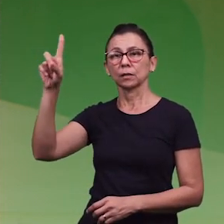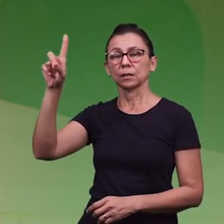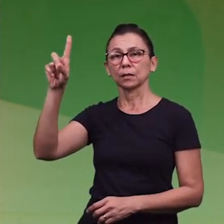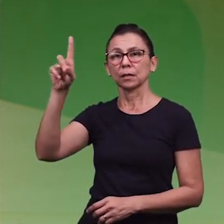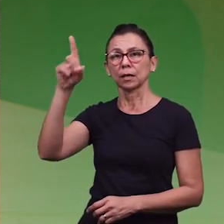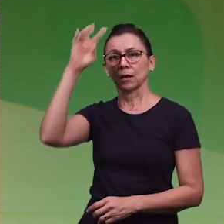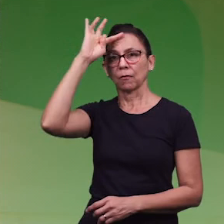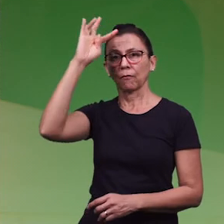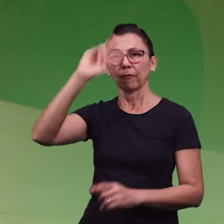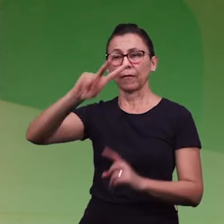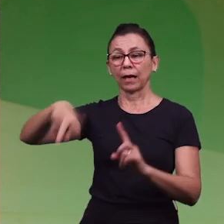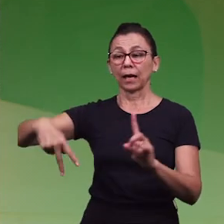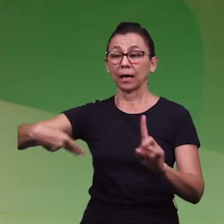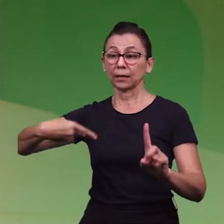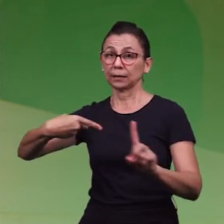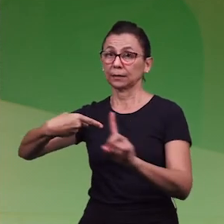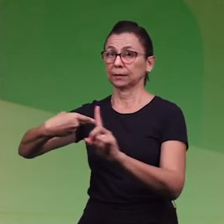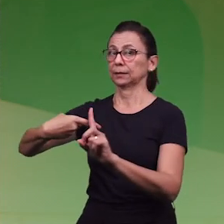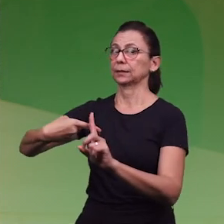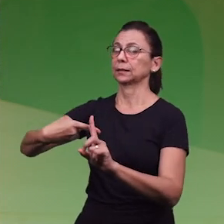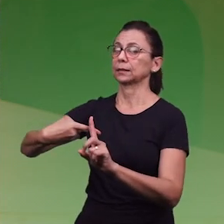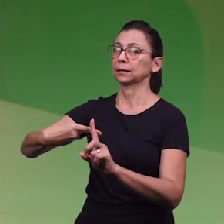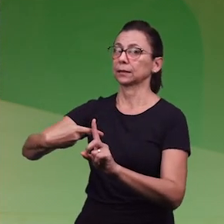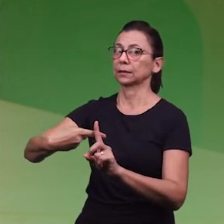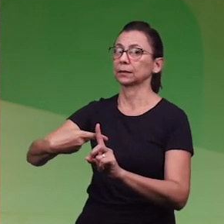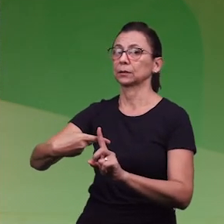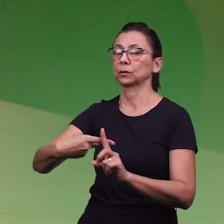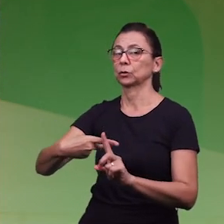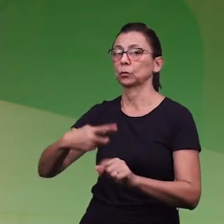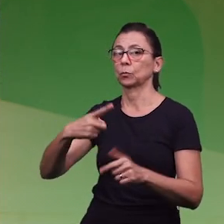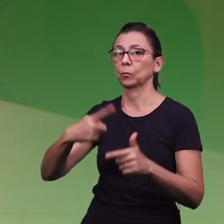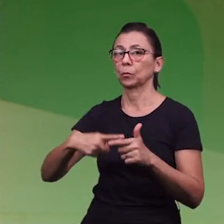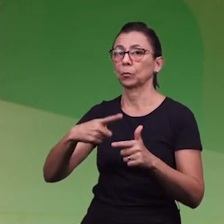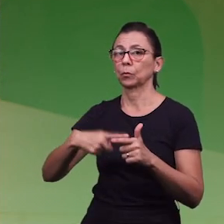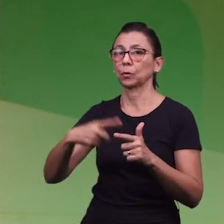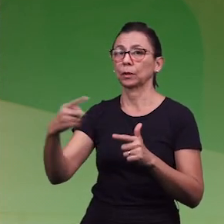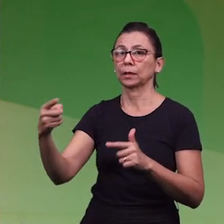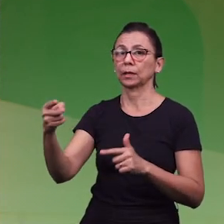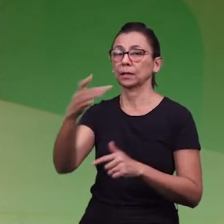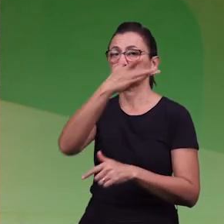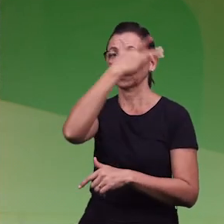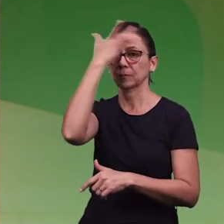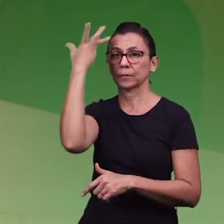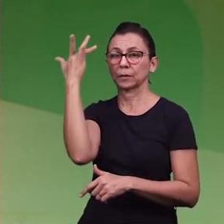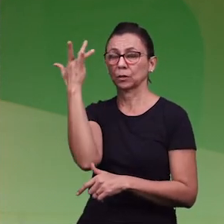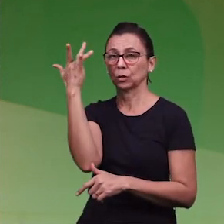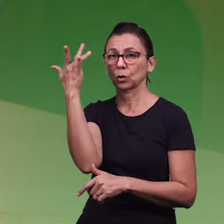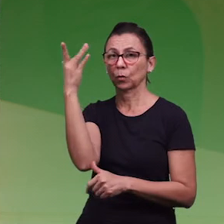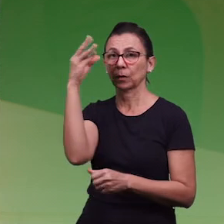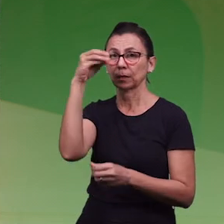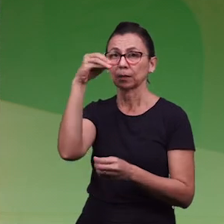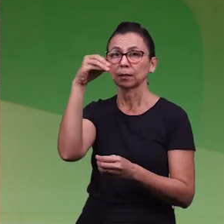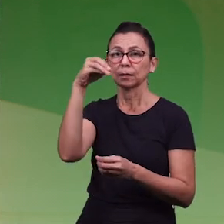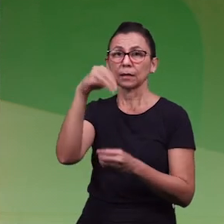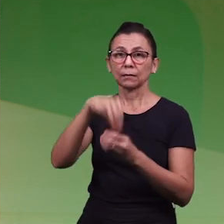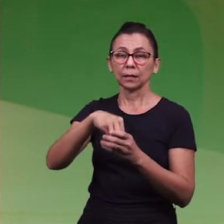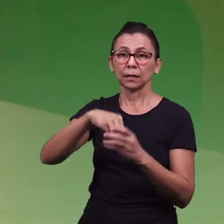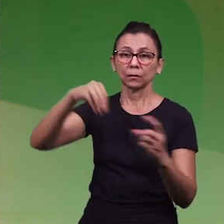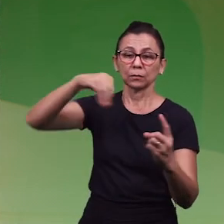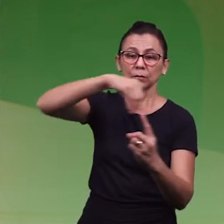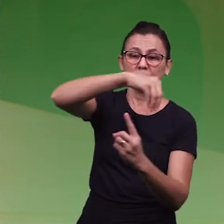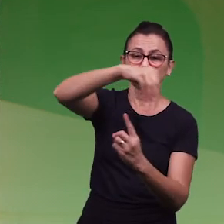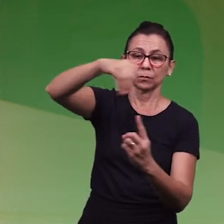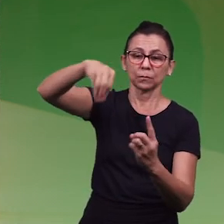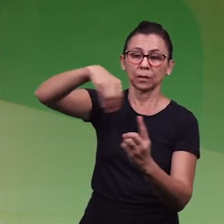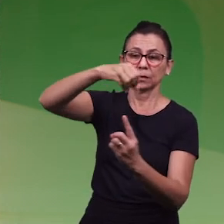ela está sendo alvo, ou está dentro de um conjunto de valores, de riquezas da graça, de tal